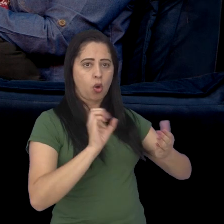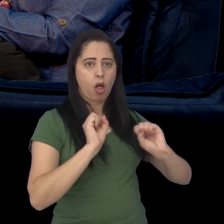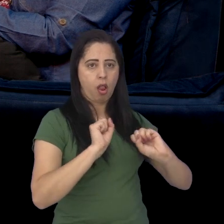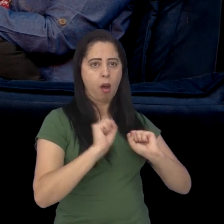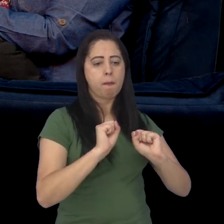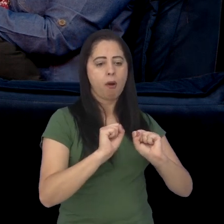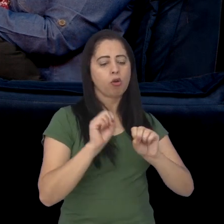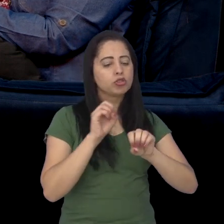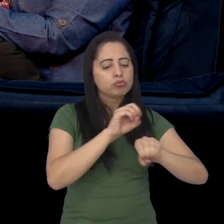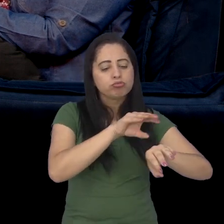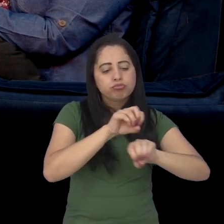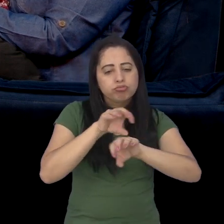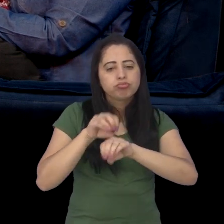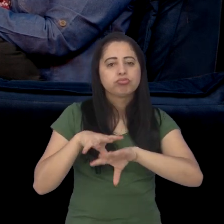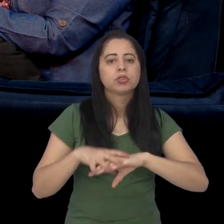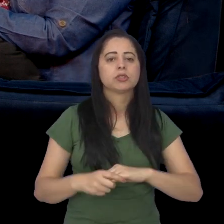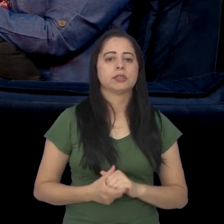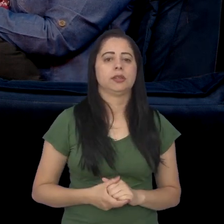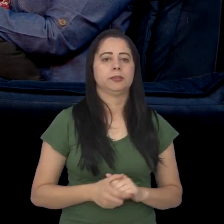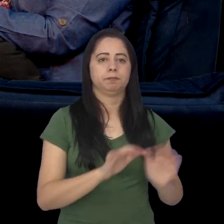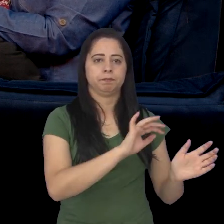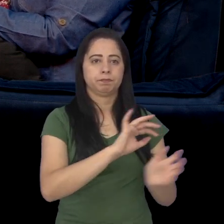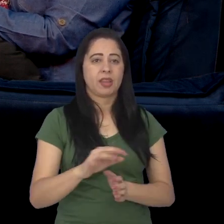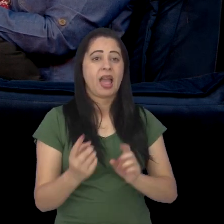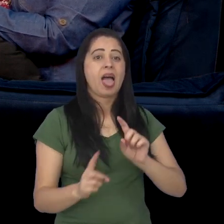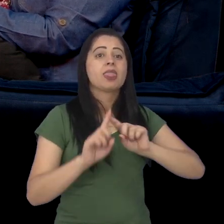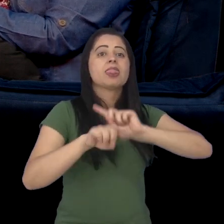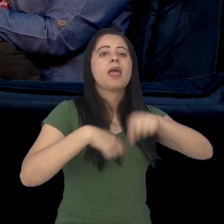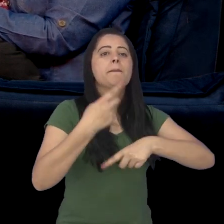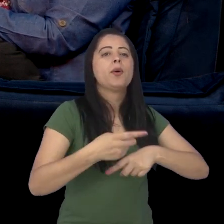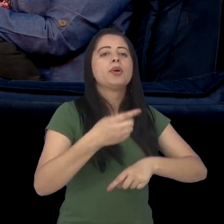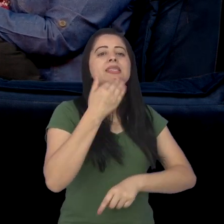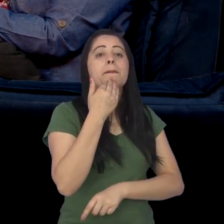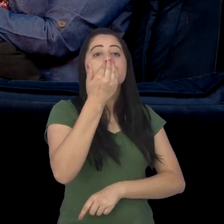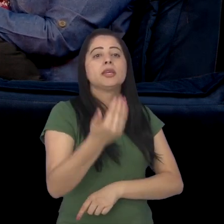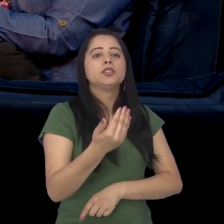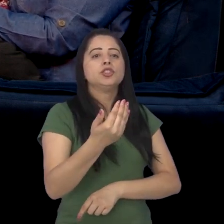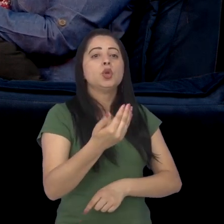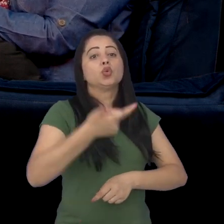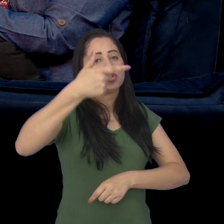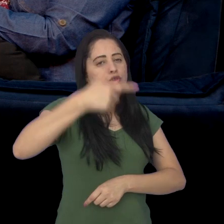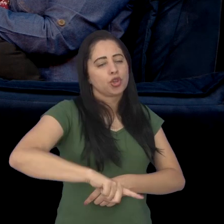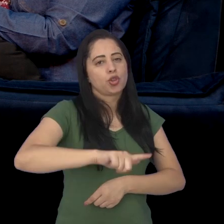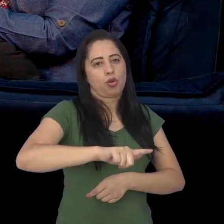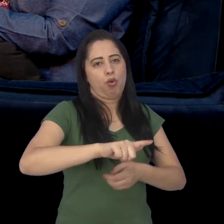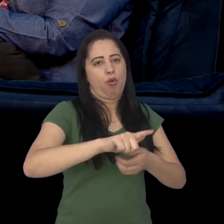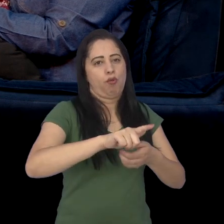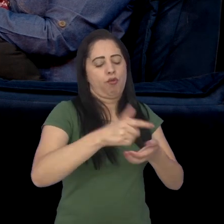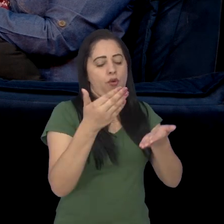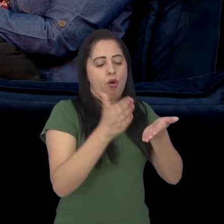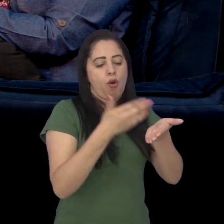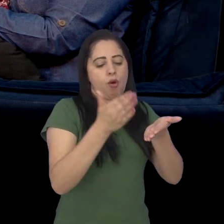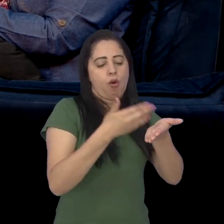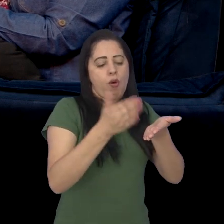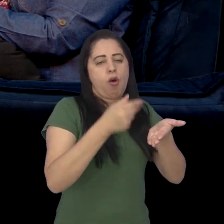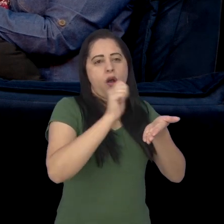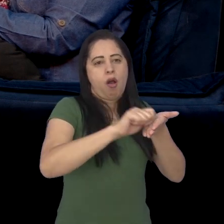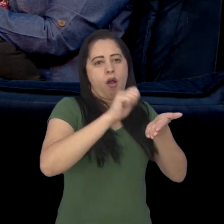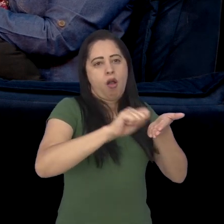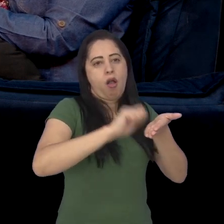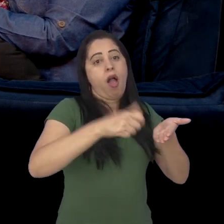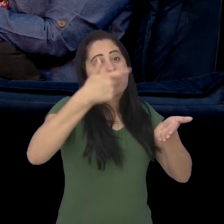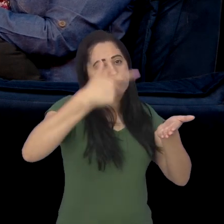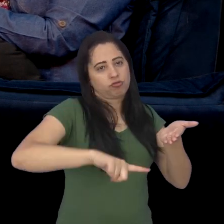se a editora produzir bastante, a própria escola pode orientar que dê. E aí a professora complementa os livros daquele. Aí depois